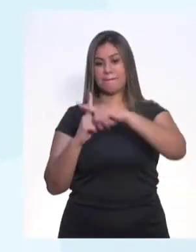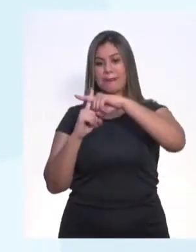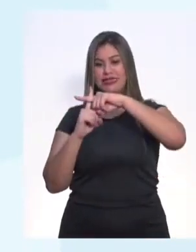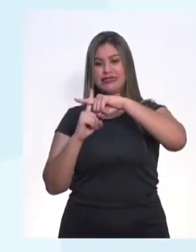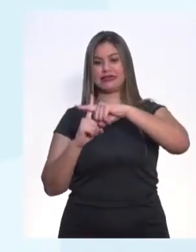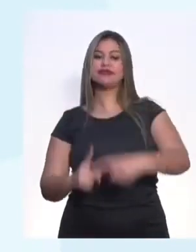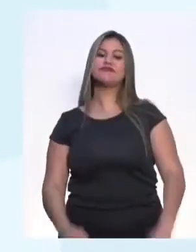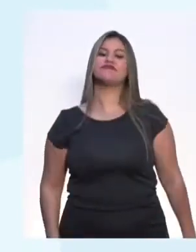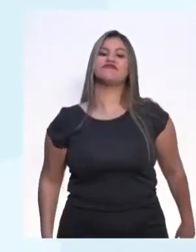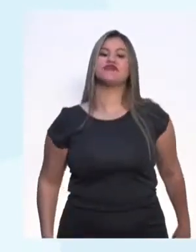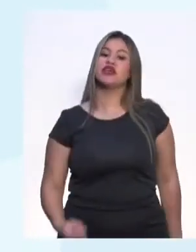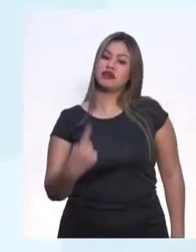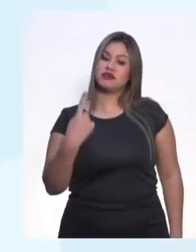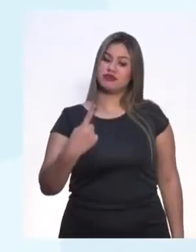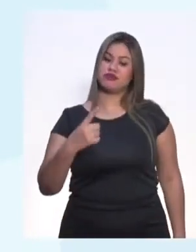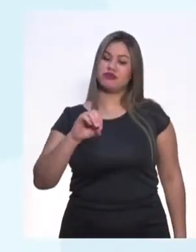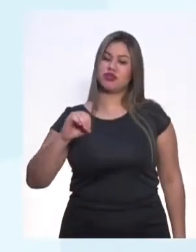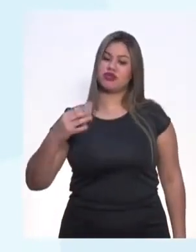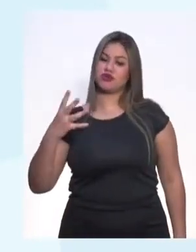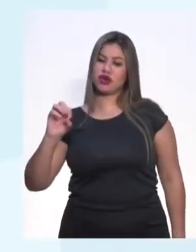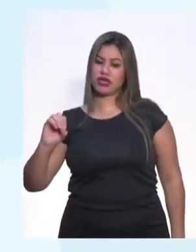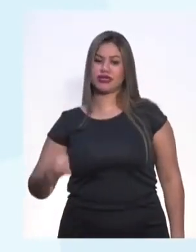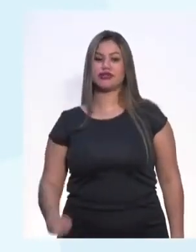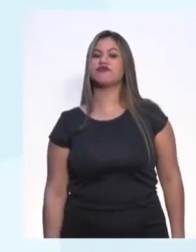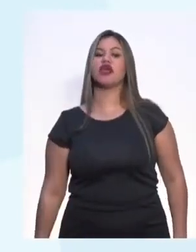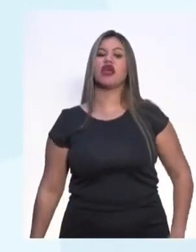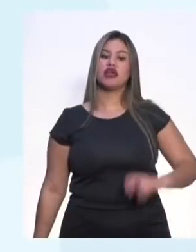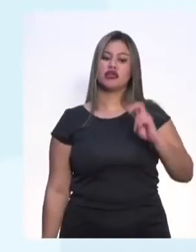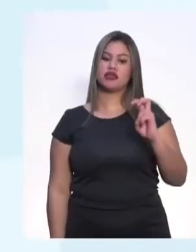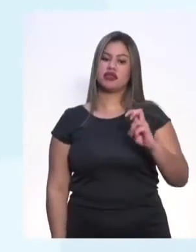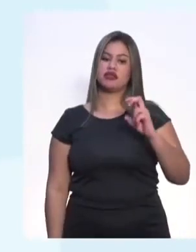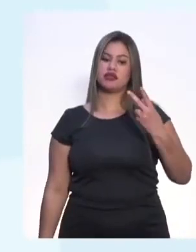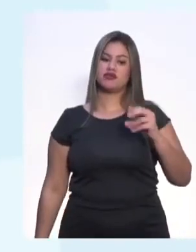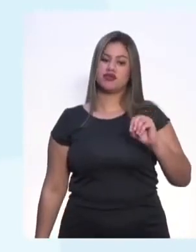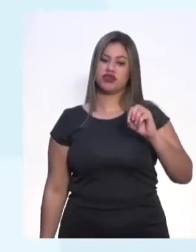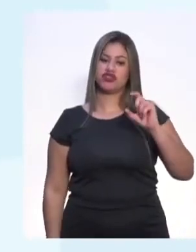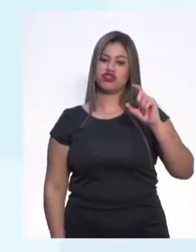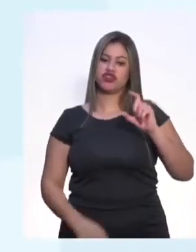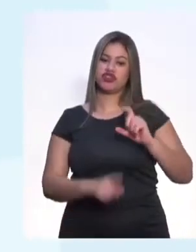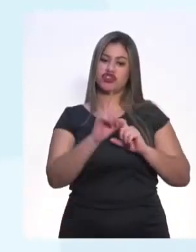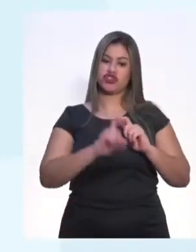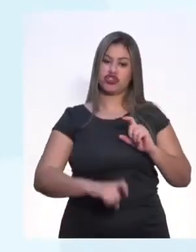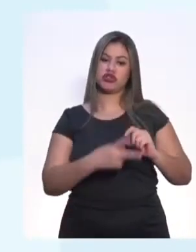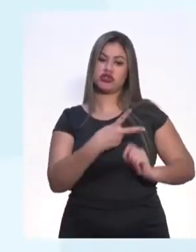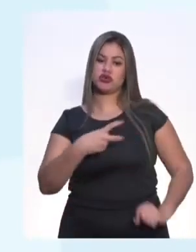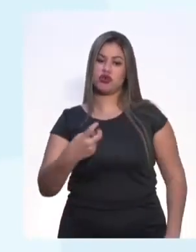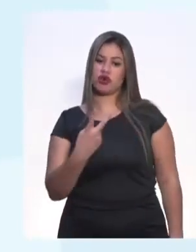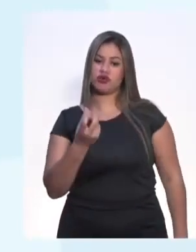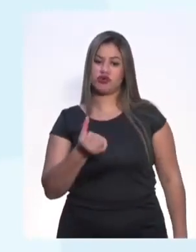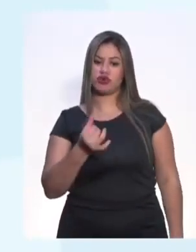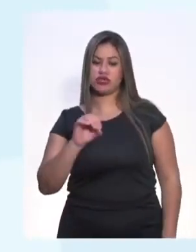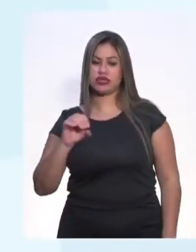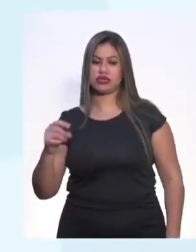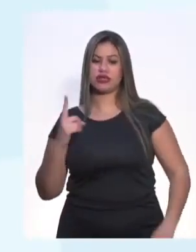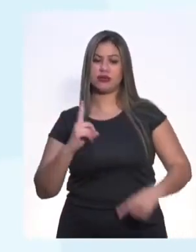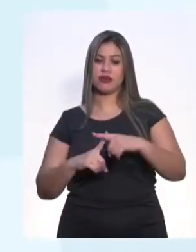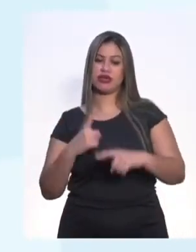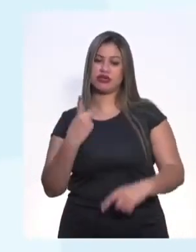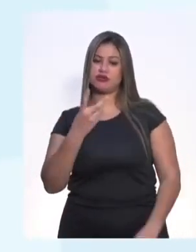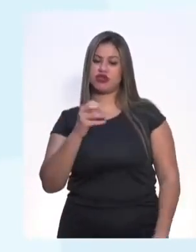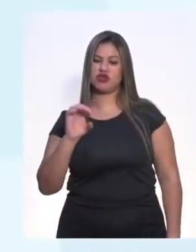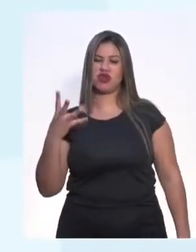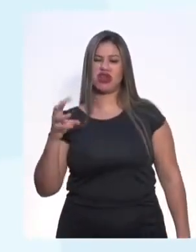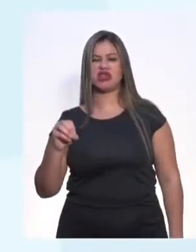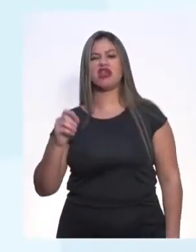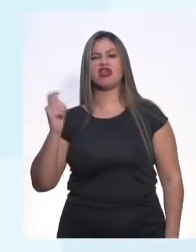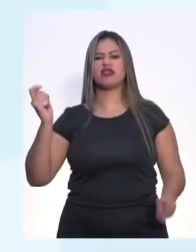mais. Agora, a gente tem aqui que 520x é igual. 2.600 mais 1.040. Esse também